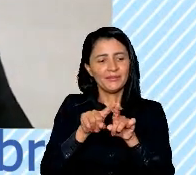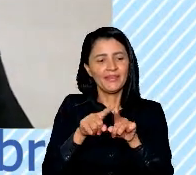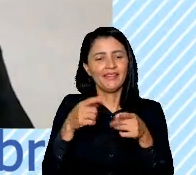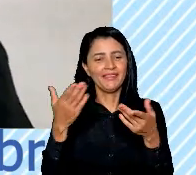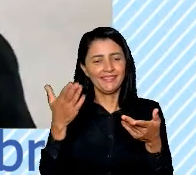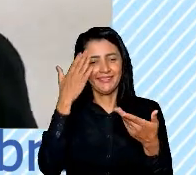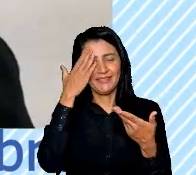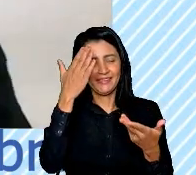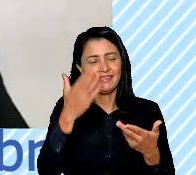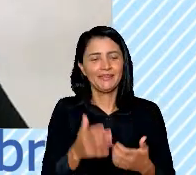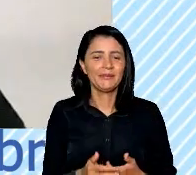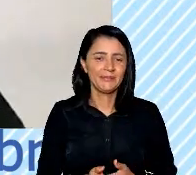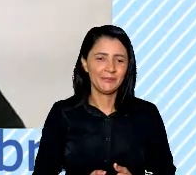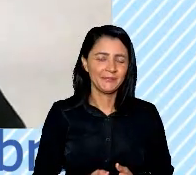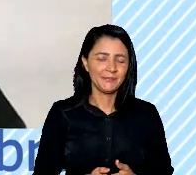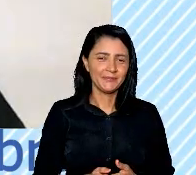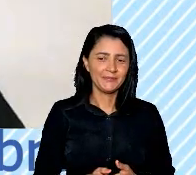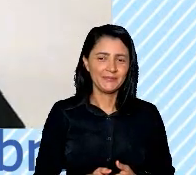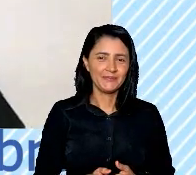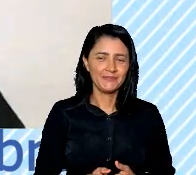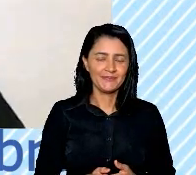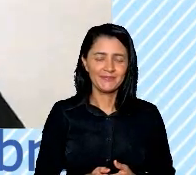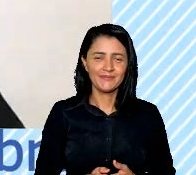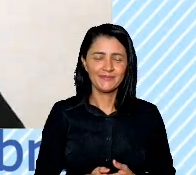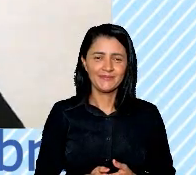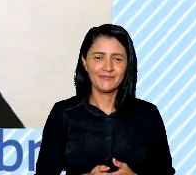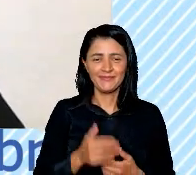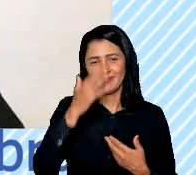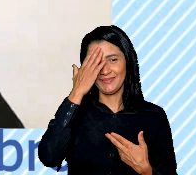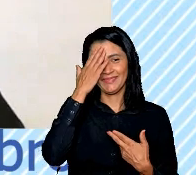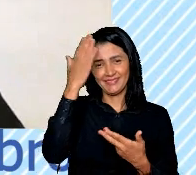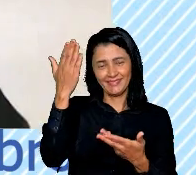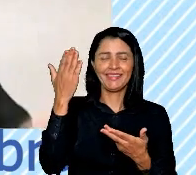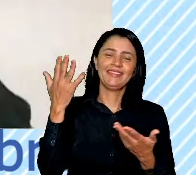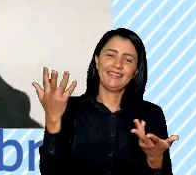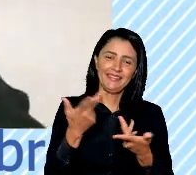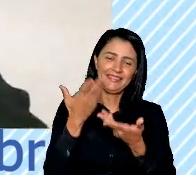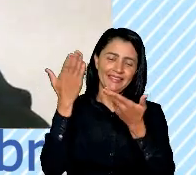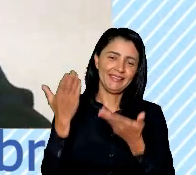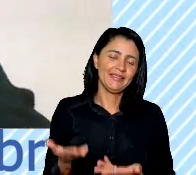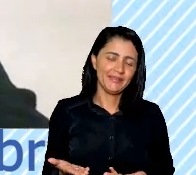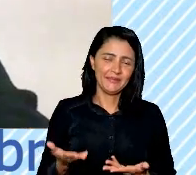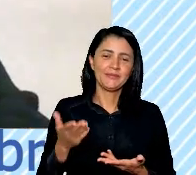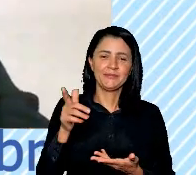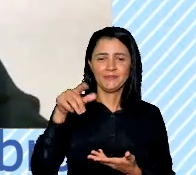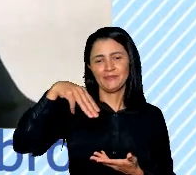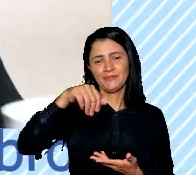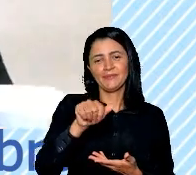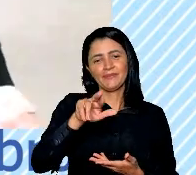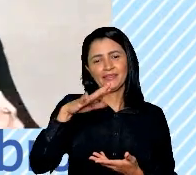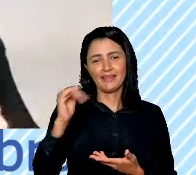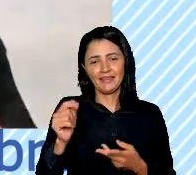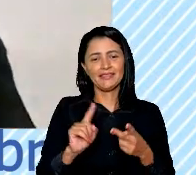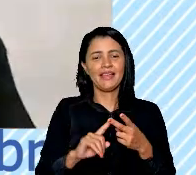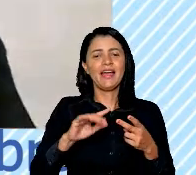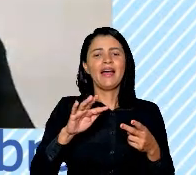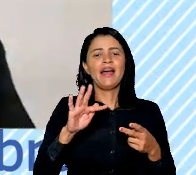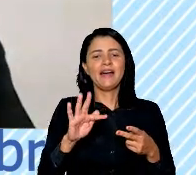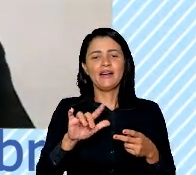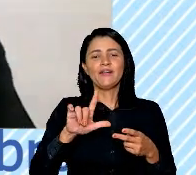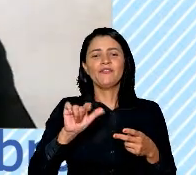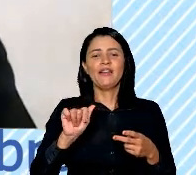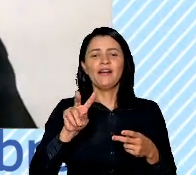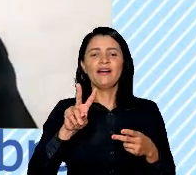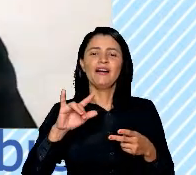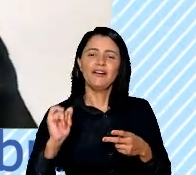Muito obrigada. Eu agradeço imensamente a Márcia e a Flávia também,